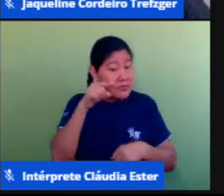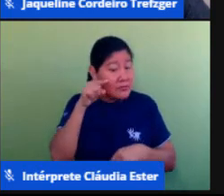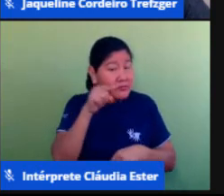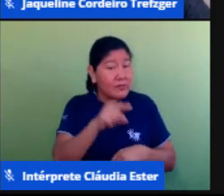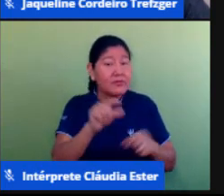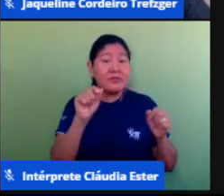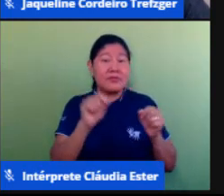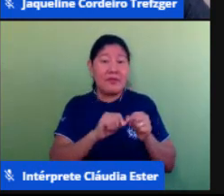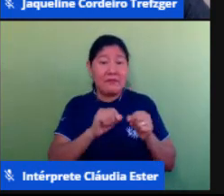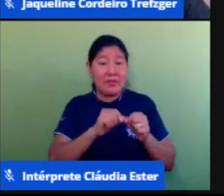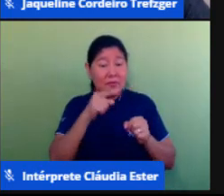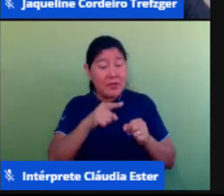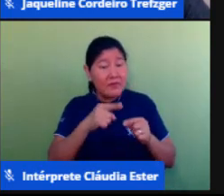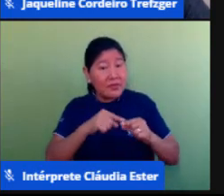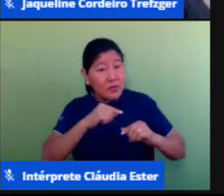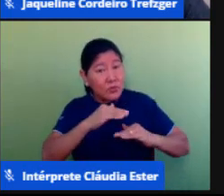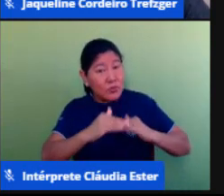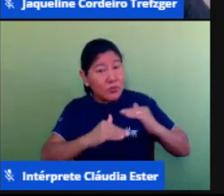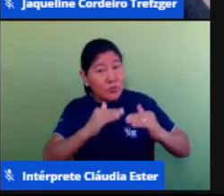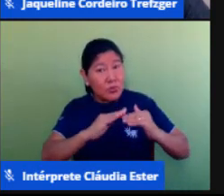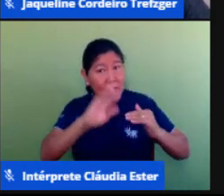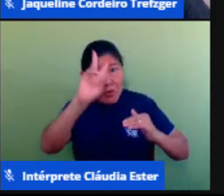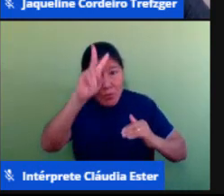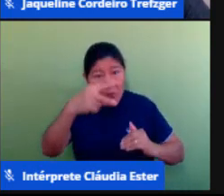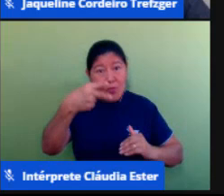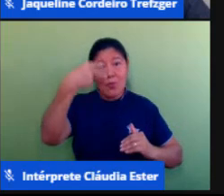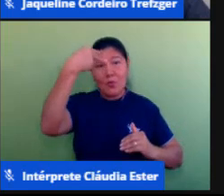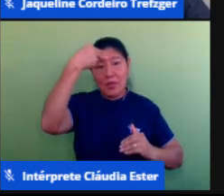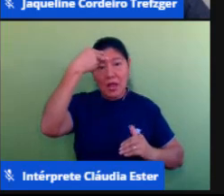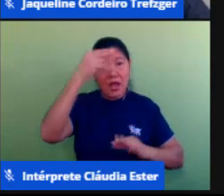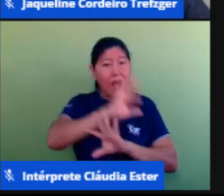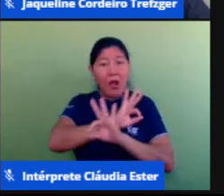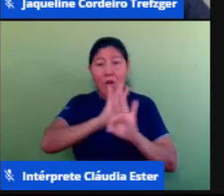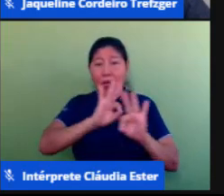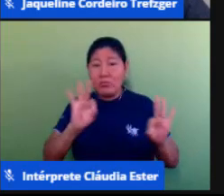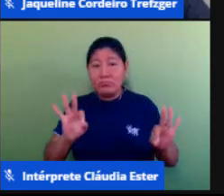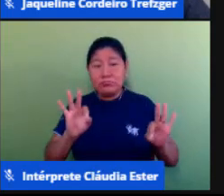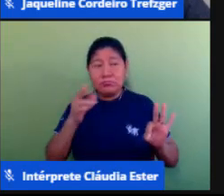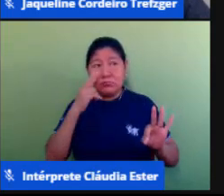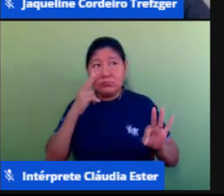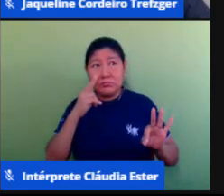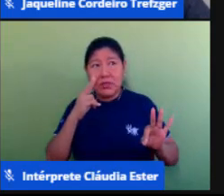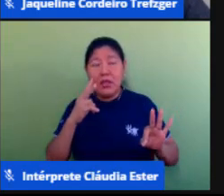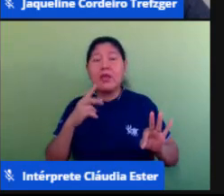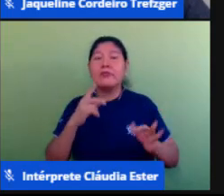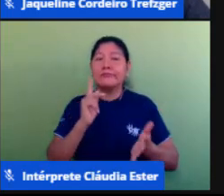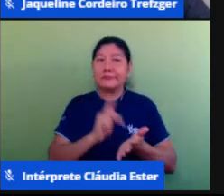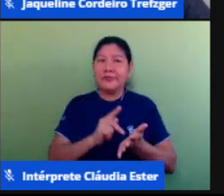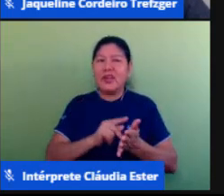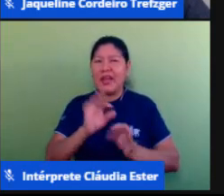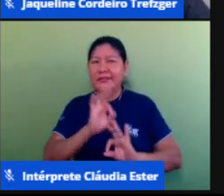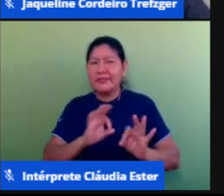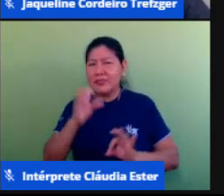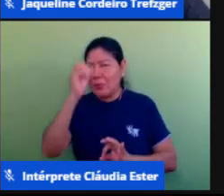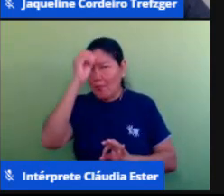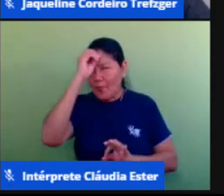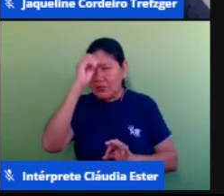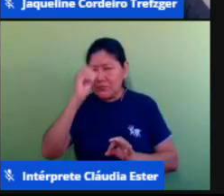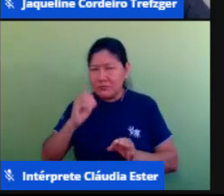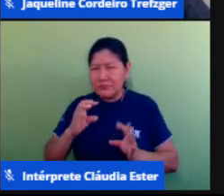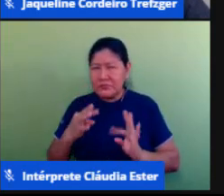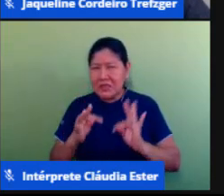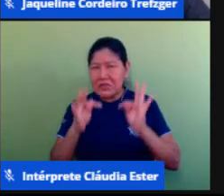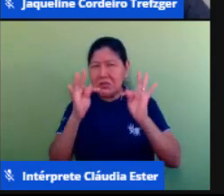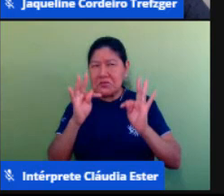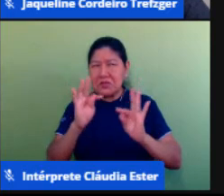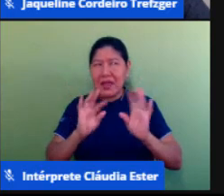também vai estar crescendo, né? Eu ainda me considero analfabeta digital, porque assim, eu vejo as aulas que as minhas amigas dão, que coloca